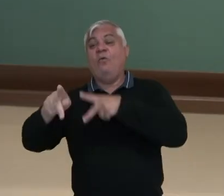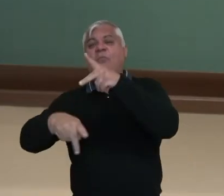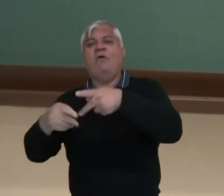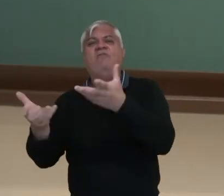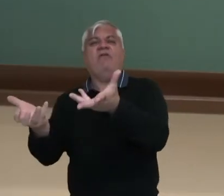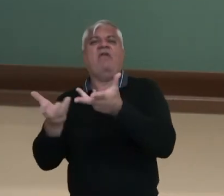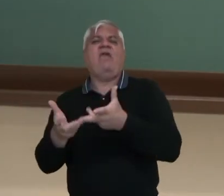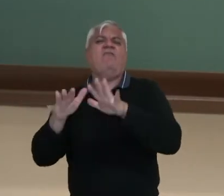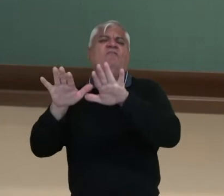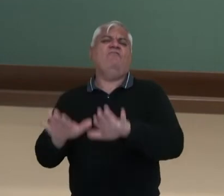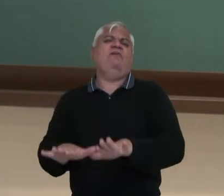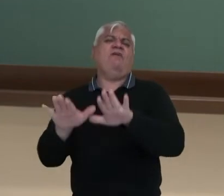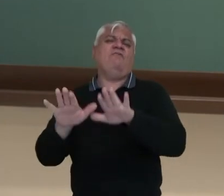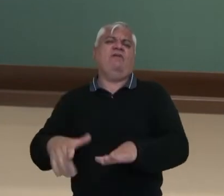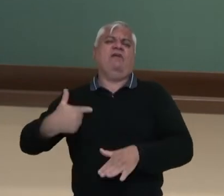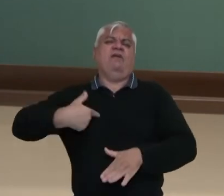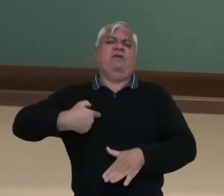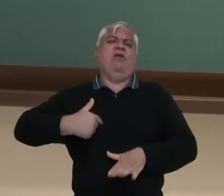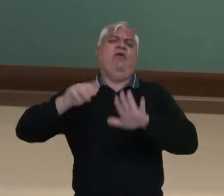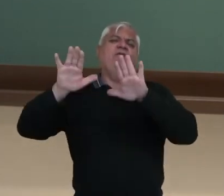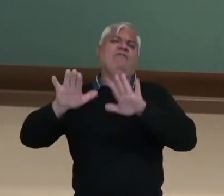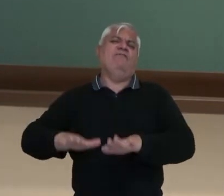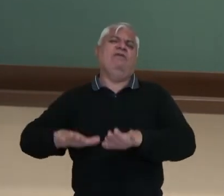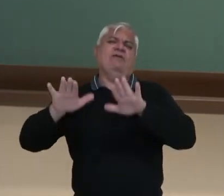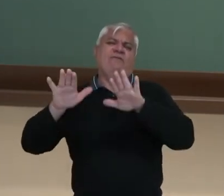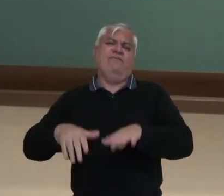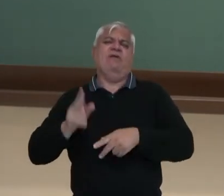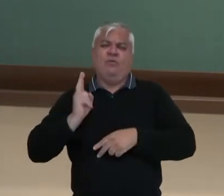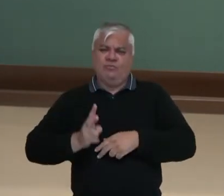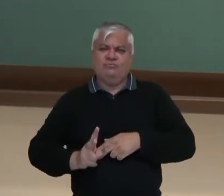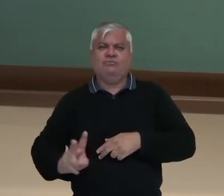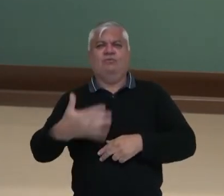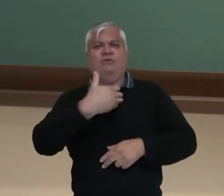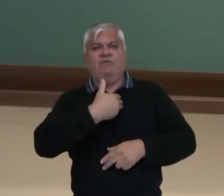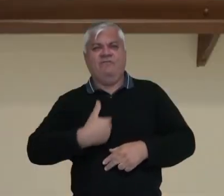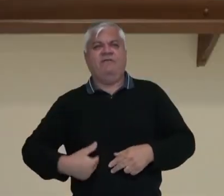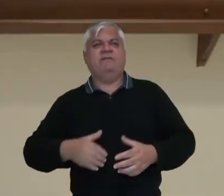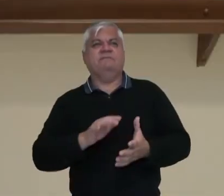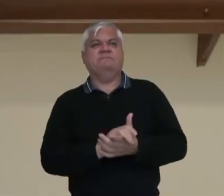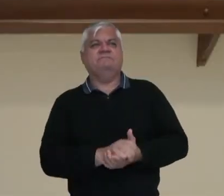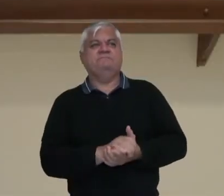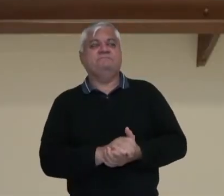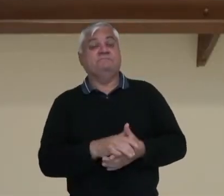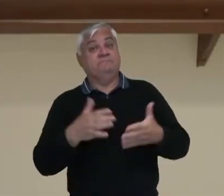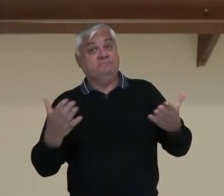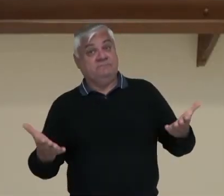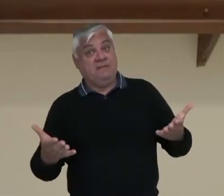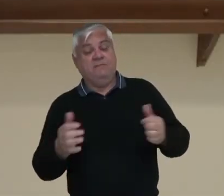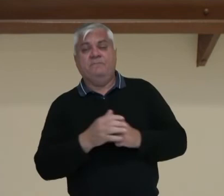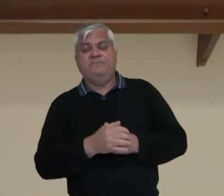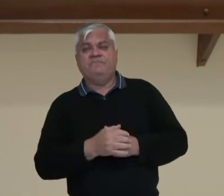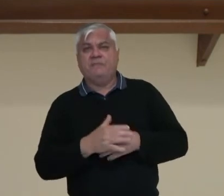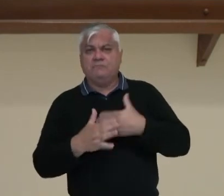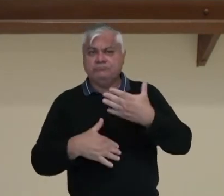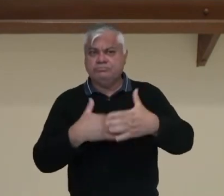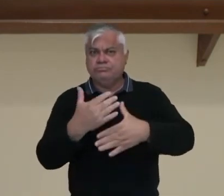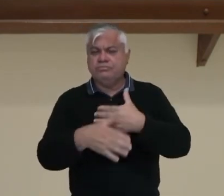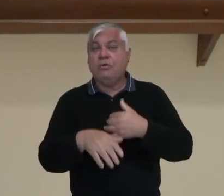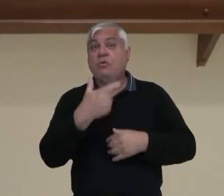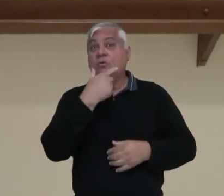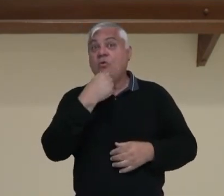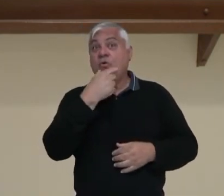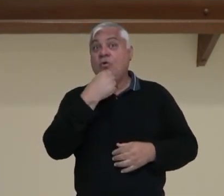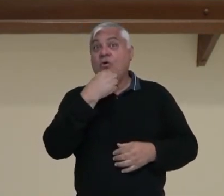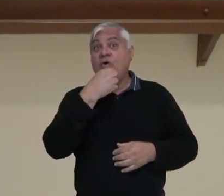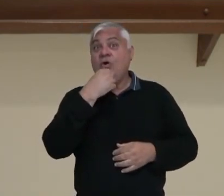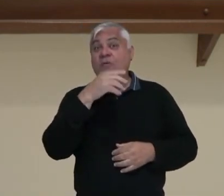que dizia que era para Getúlio Vargas permanecer no poder. Bom, a gente vai ver que Eurico Dutra